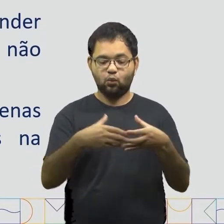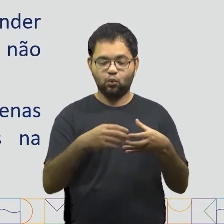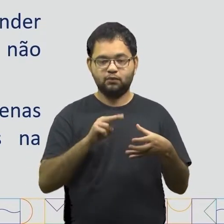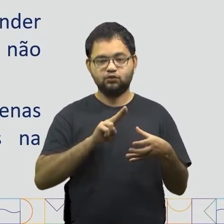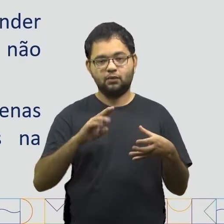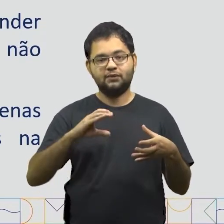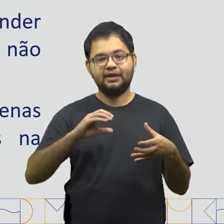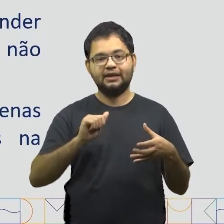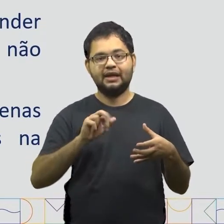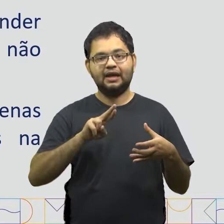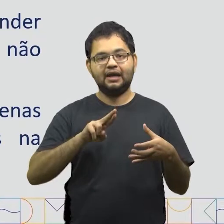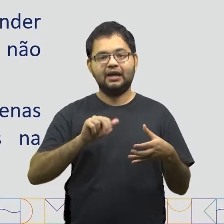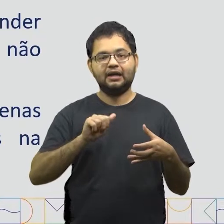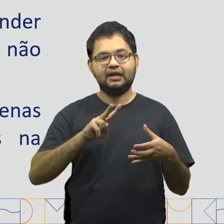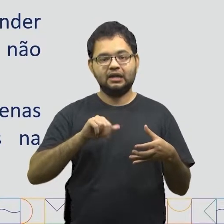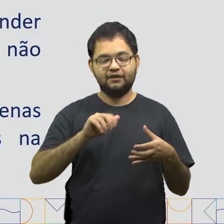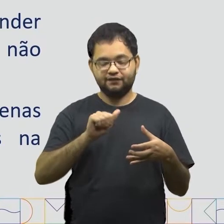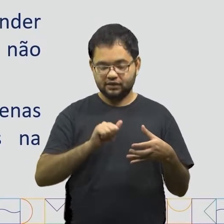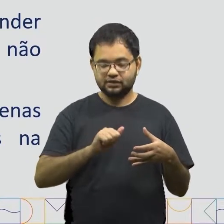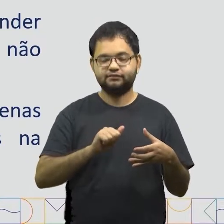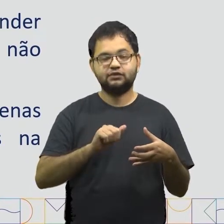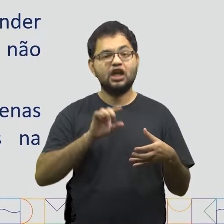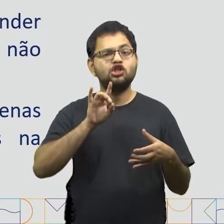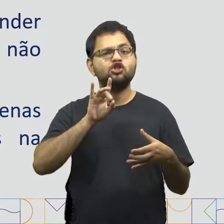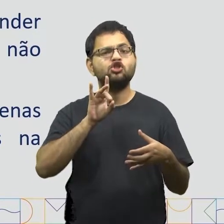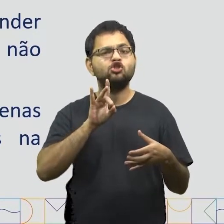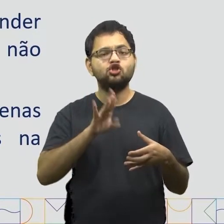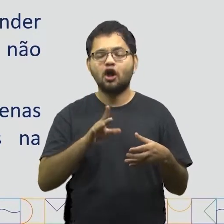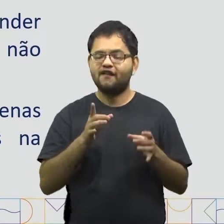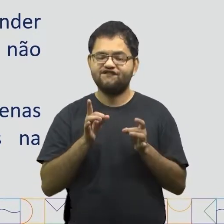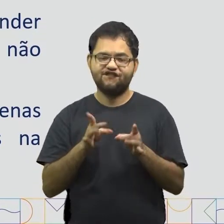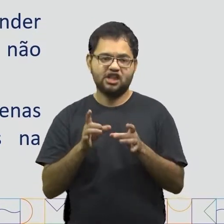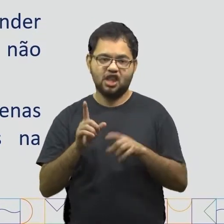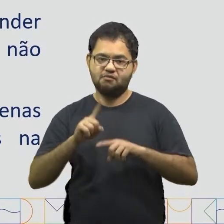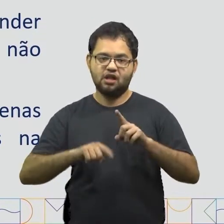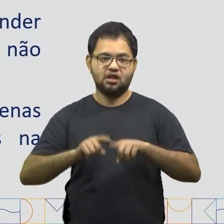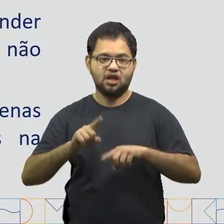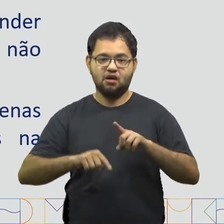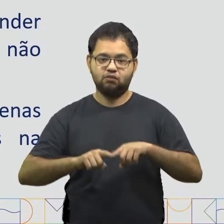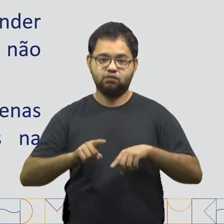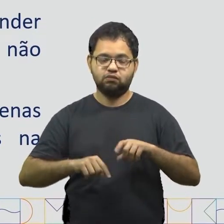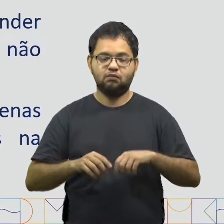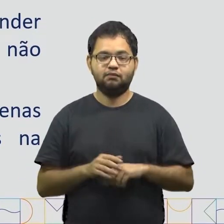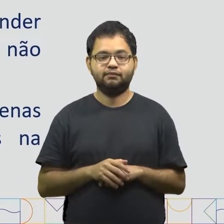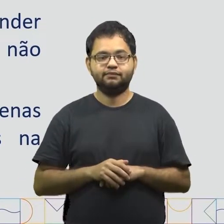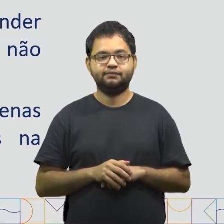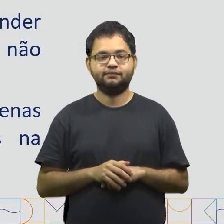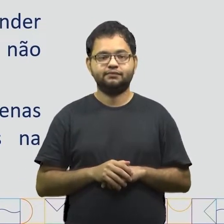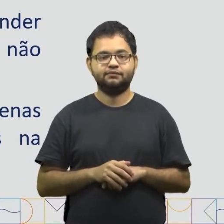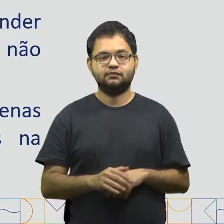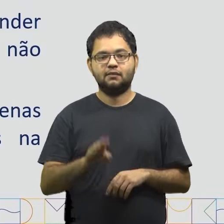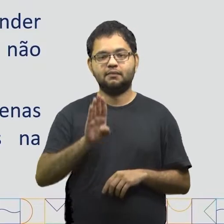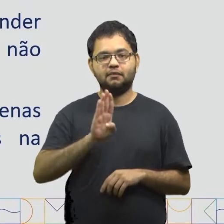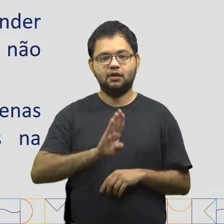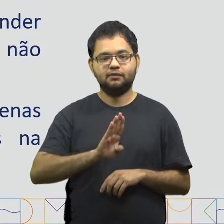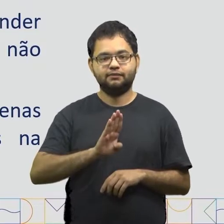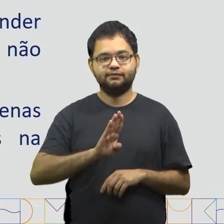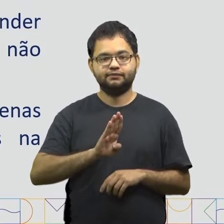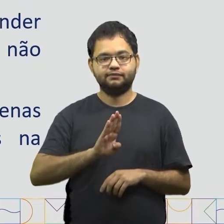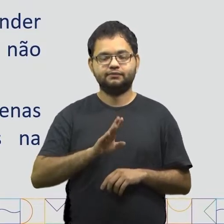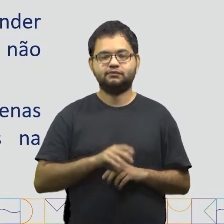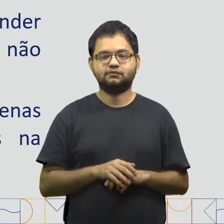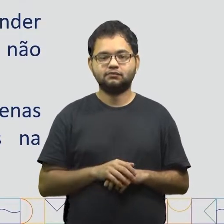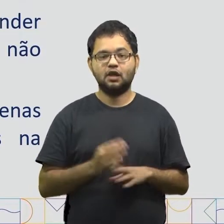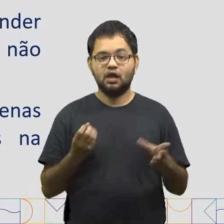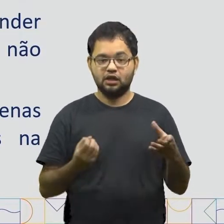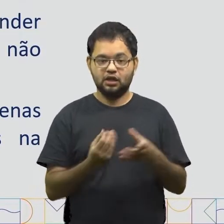caravanas e percorriam a áreas apenas para vender as suas mercadorias a alternativa